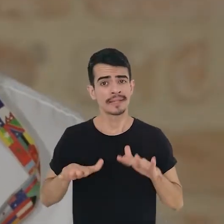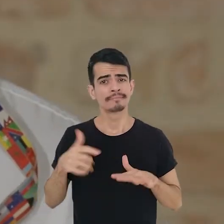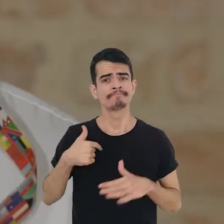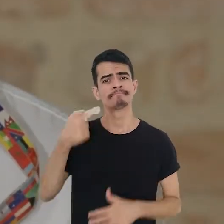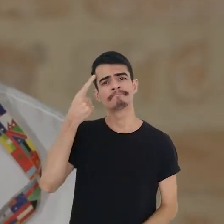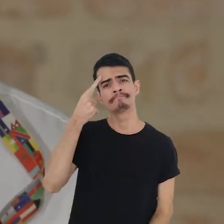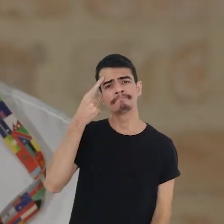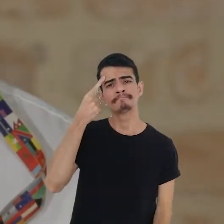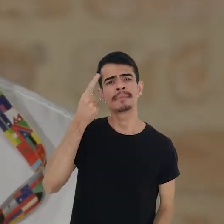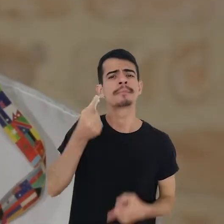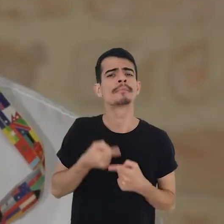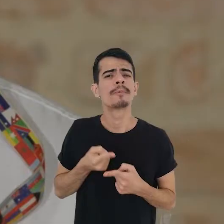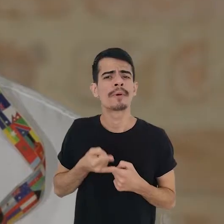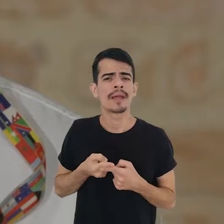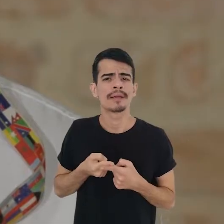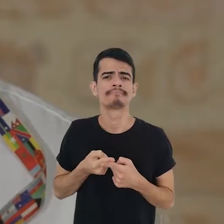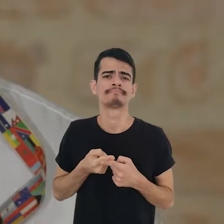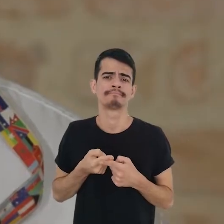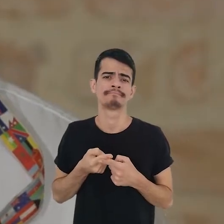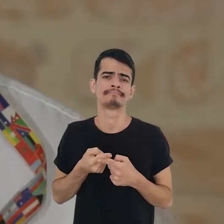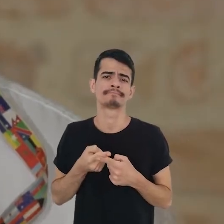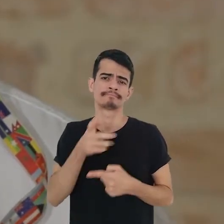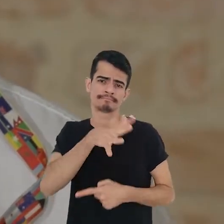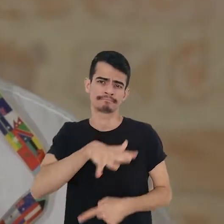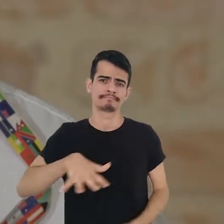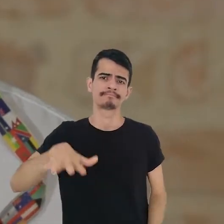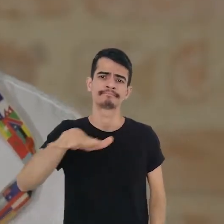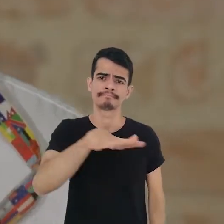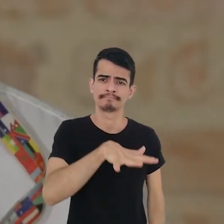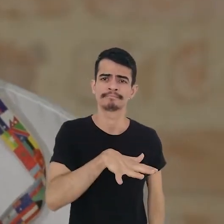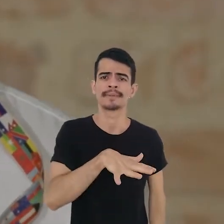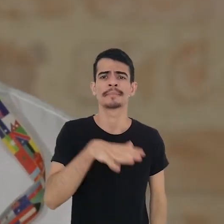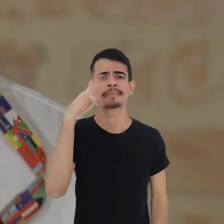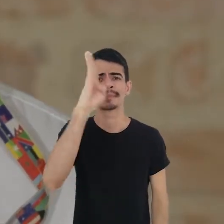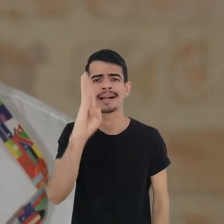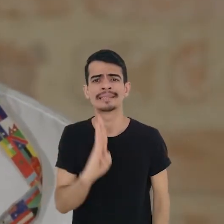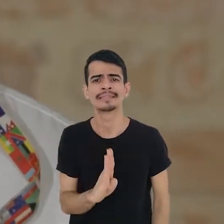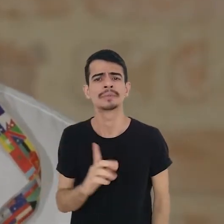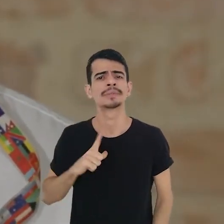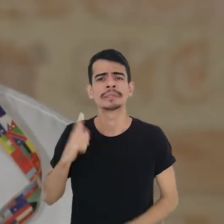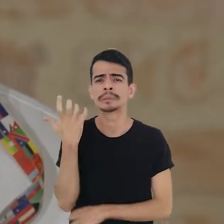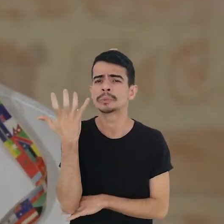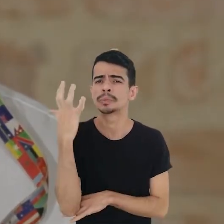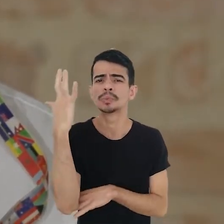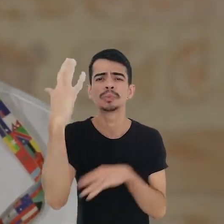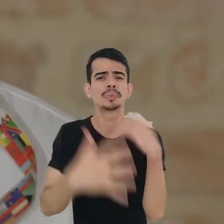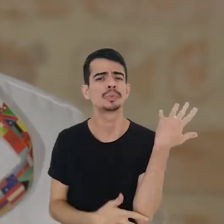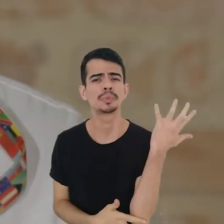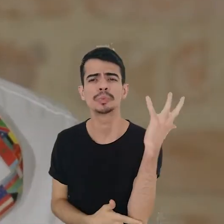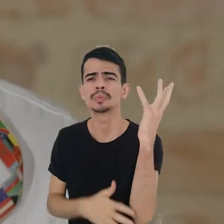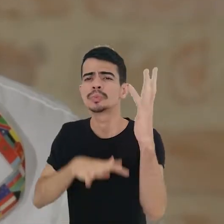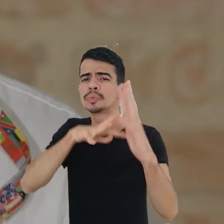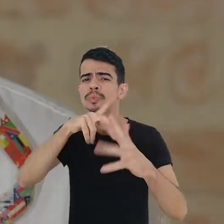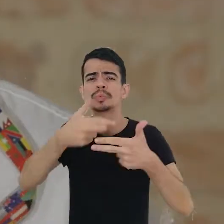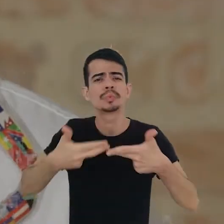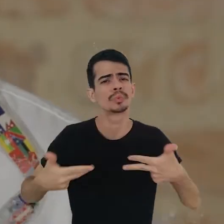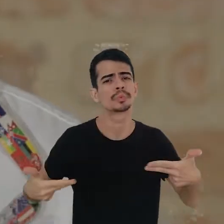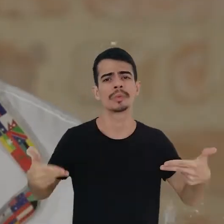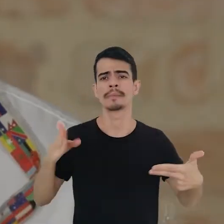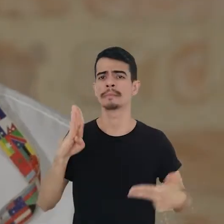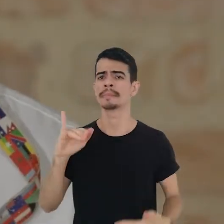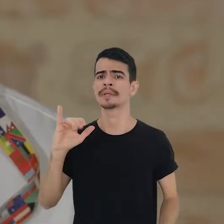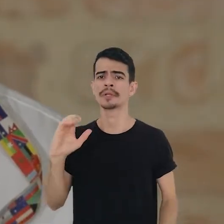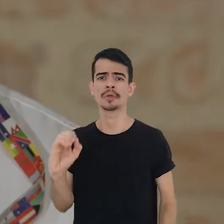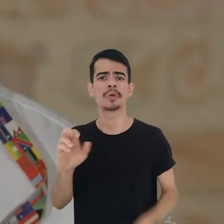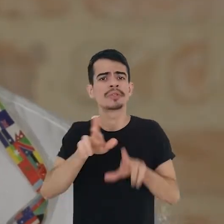nossa sociedade, nós que somos o berço da biodiversidade global, seja dos